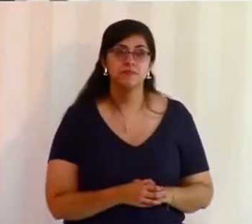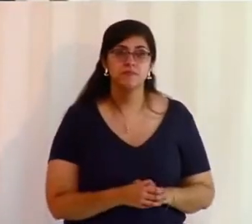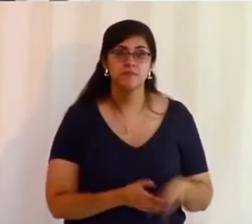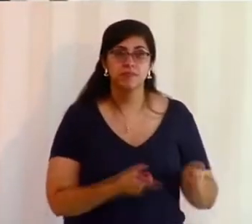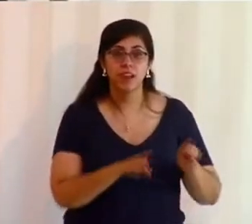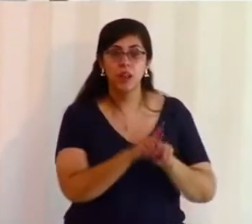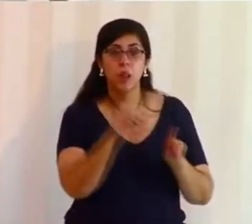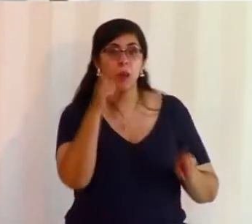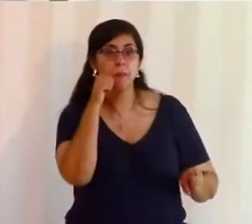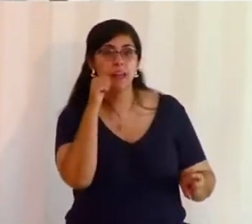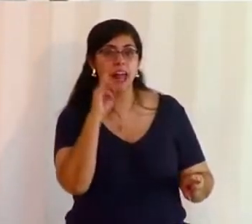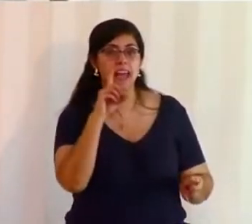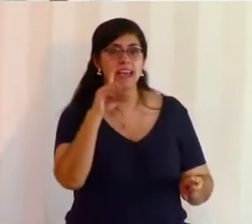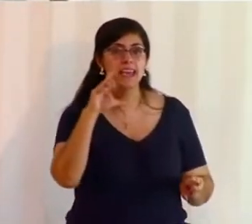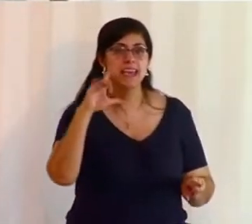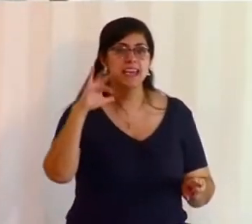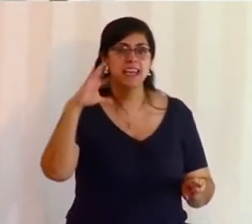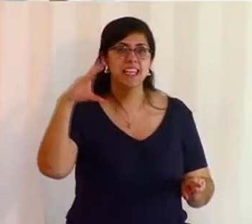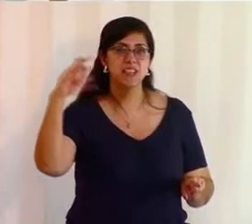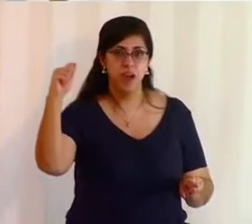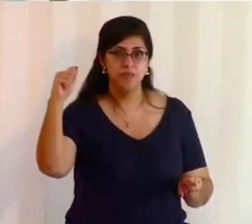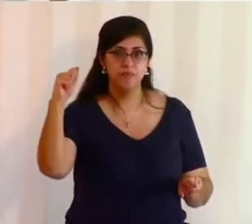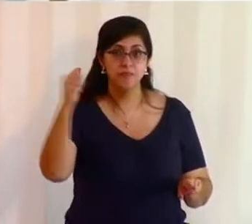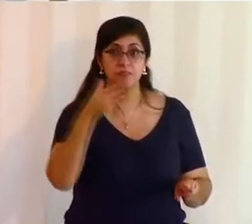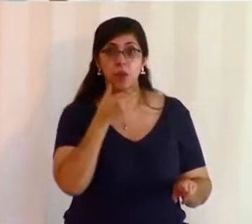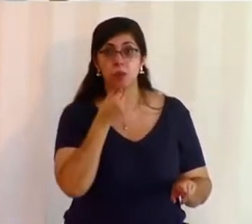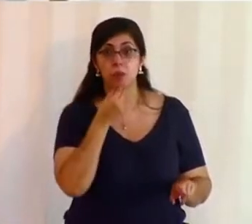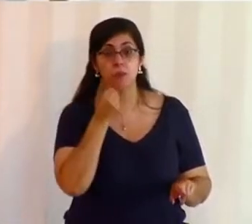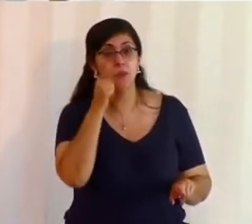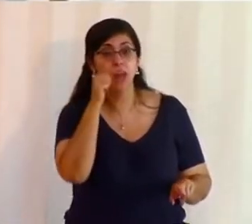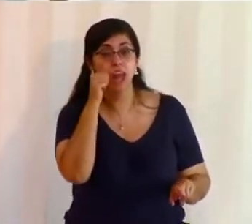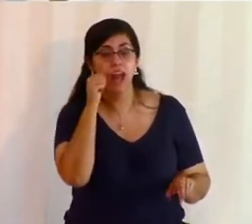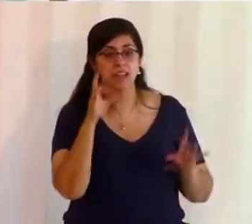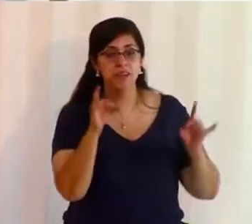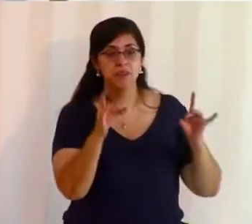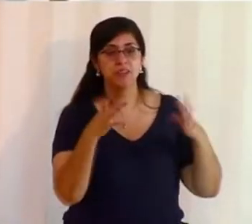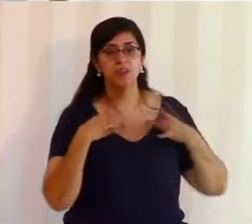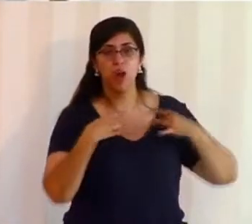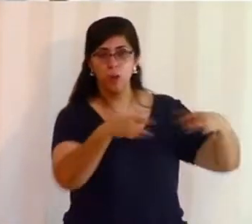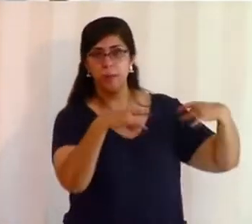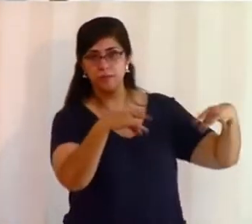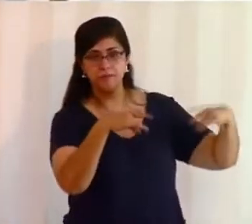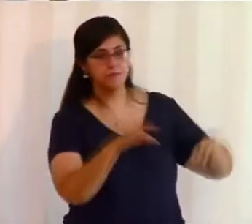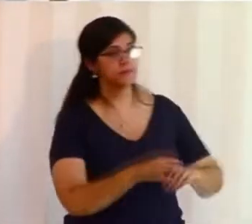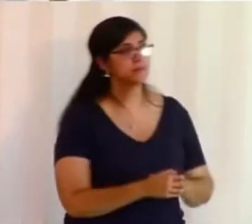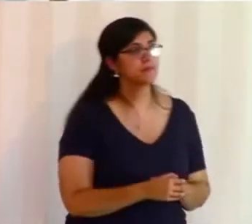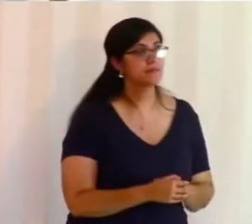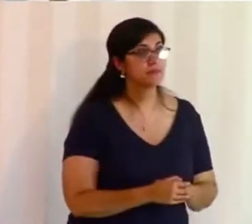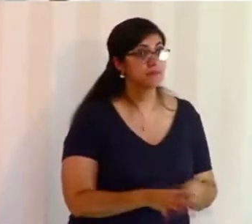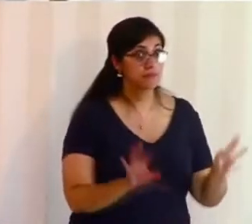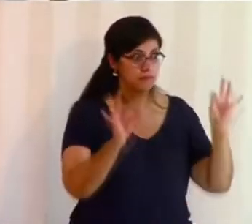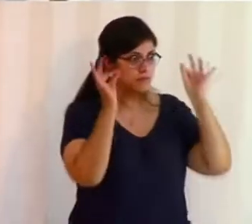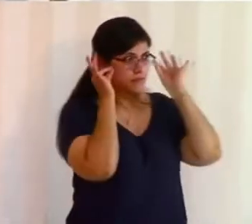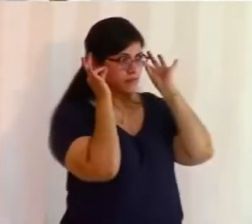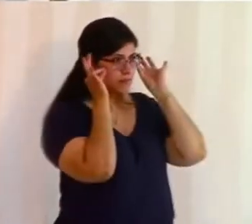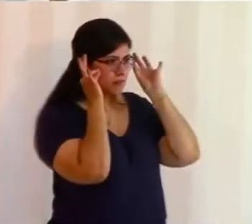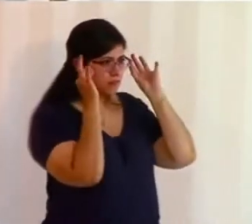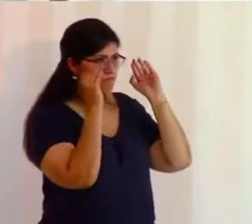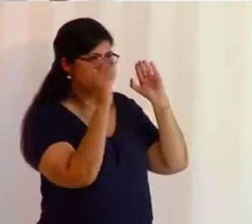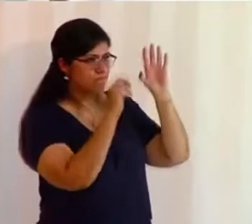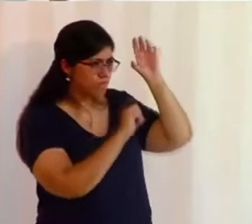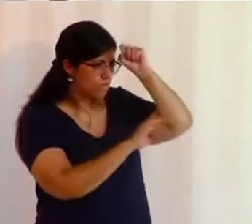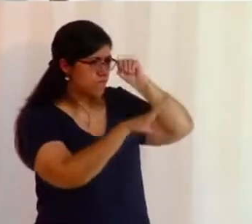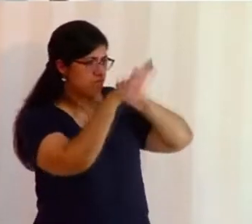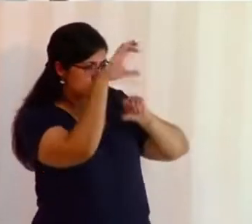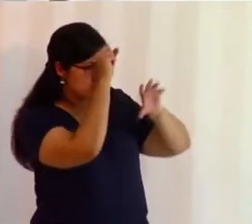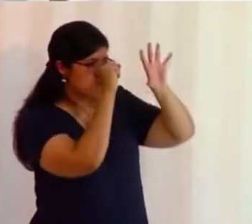mulher chamada Lídia, da cidade de Tiatira, vendedora de púrpura, temente a Deus, nos escutava. Ela estava ouvindo, todas